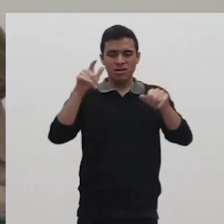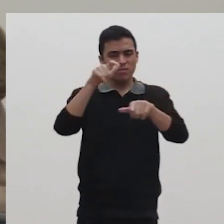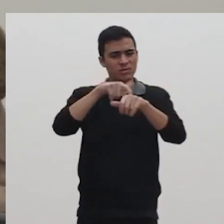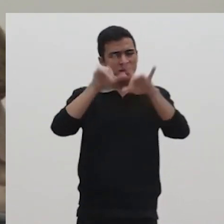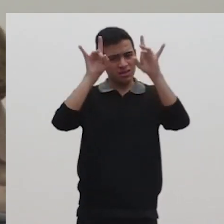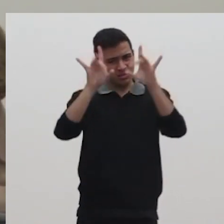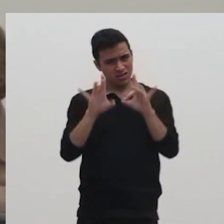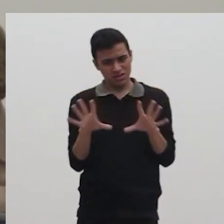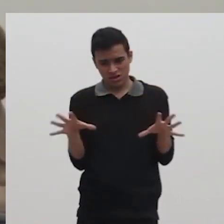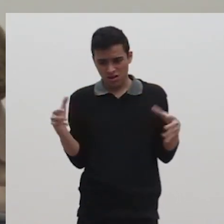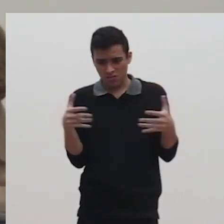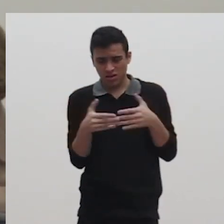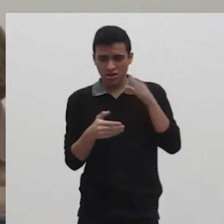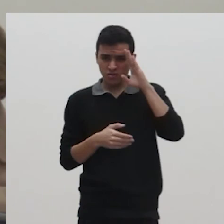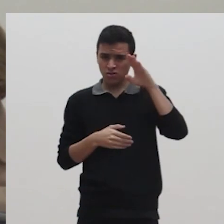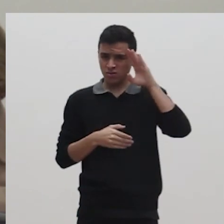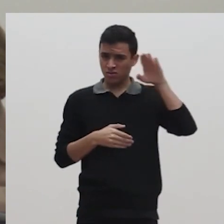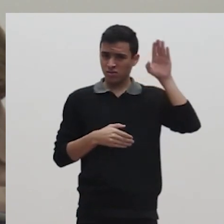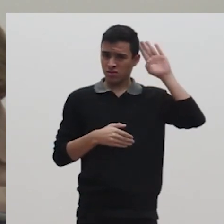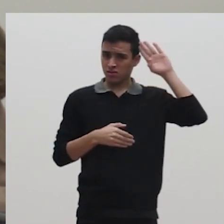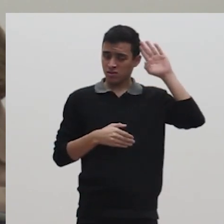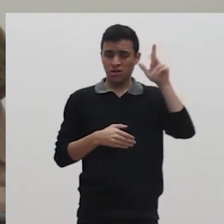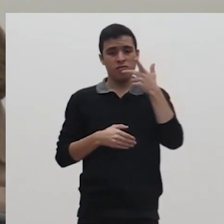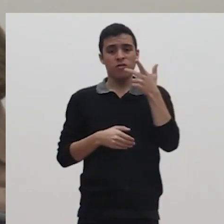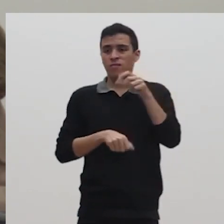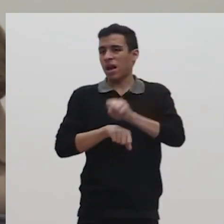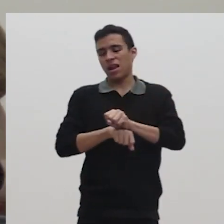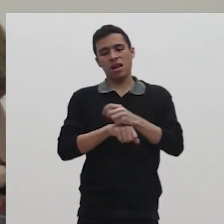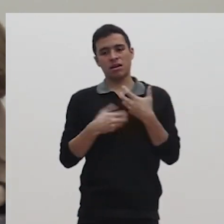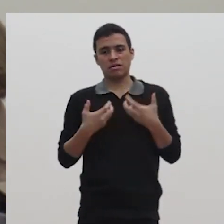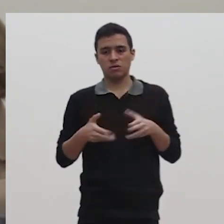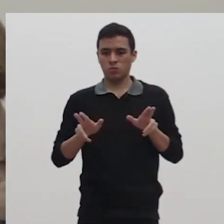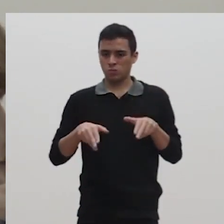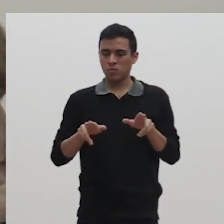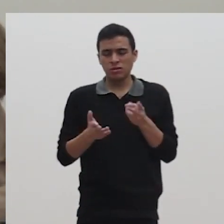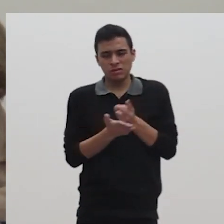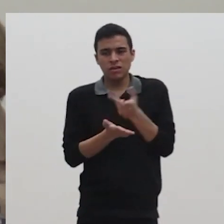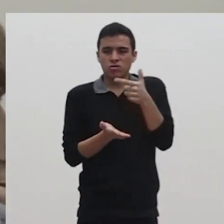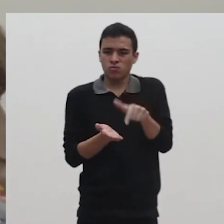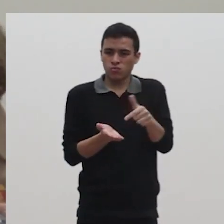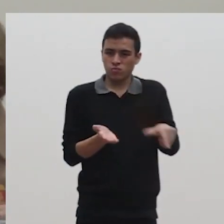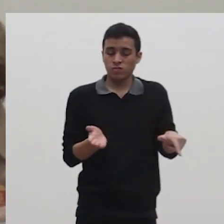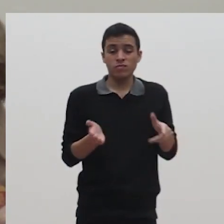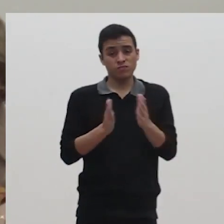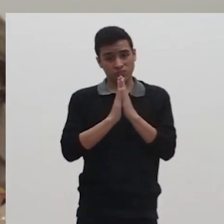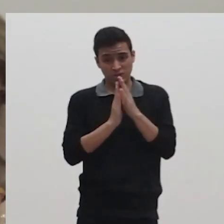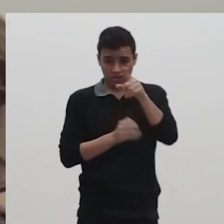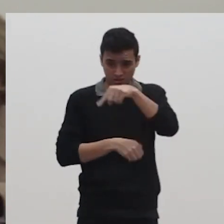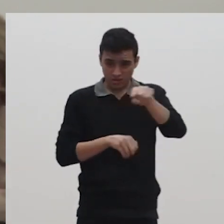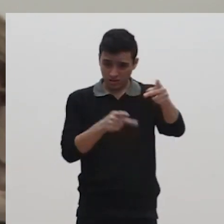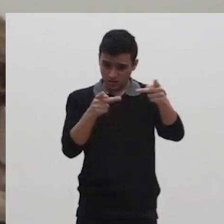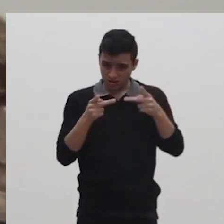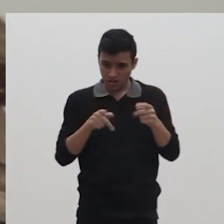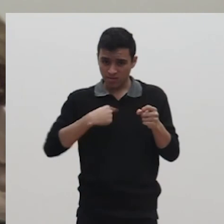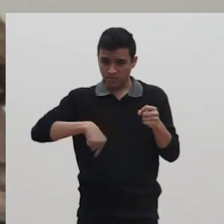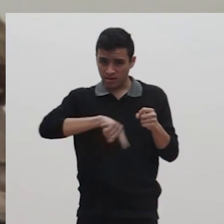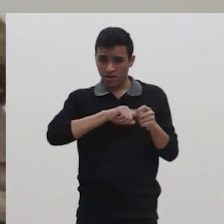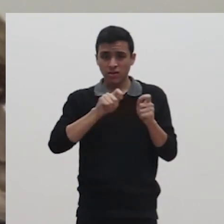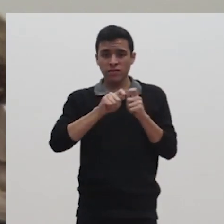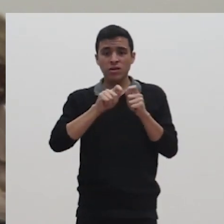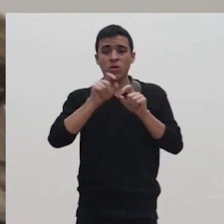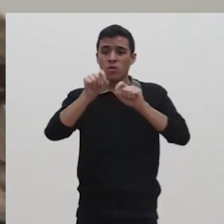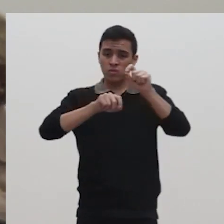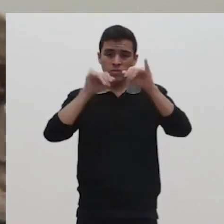rico para a comunidade universitária. Eu não vou me cansar de falar isso. E vou, mais uma vez, fazer um apelo e fazer um convite para que a gente faça uma